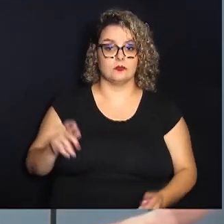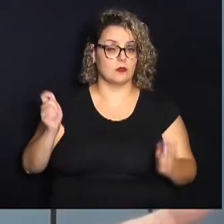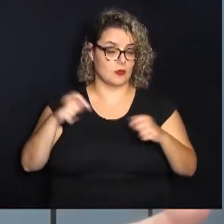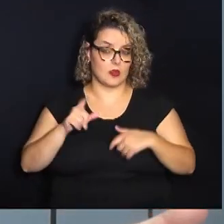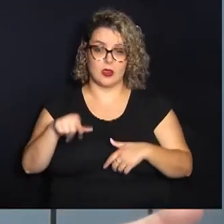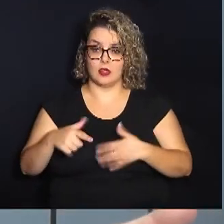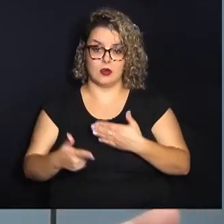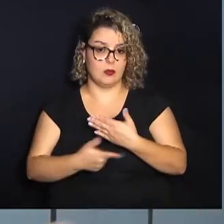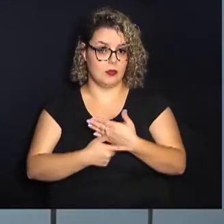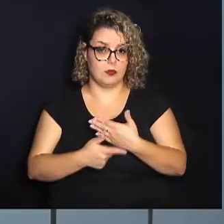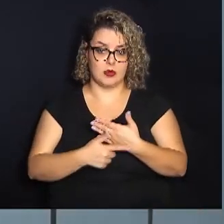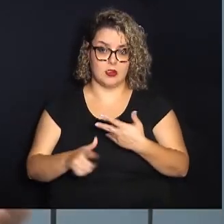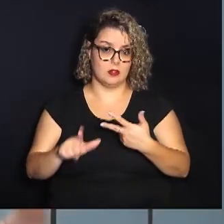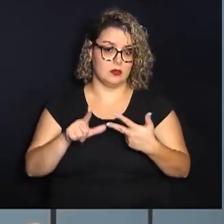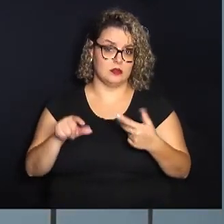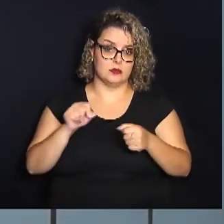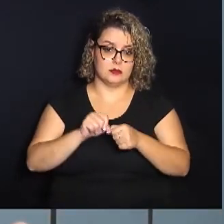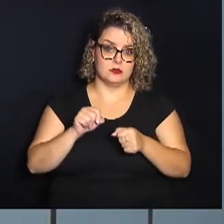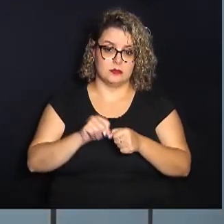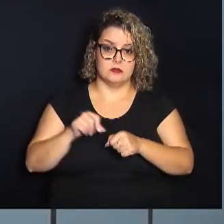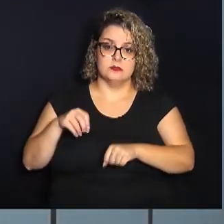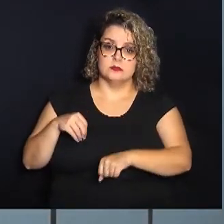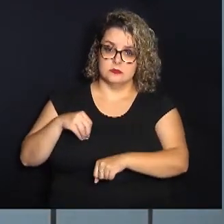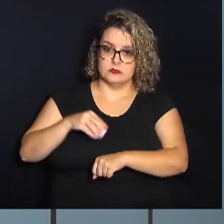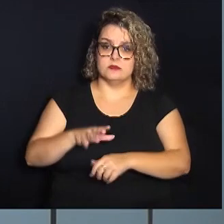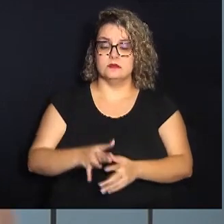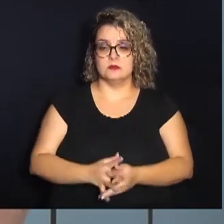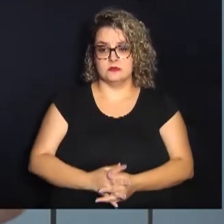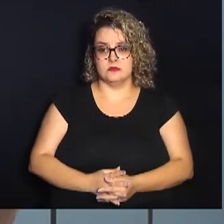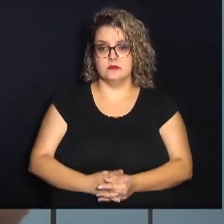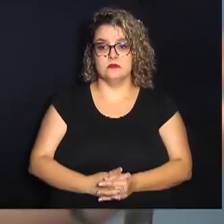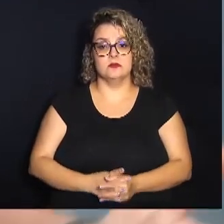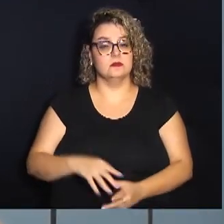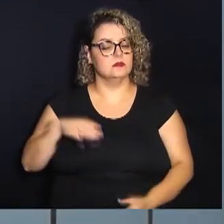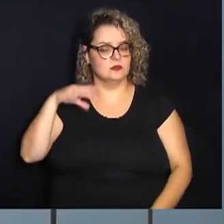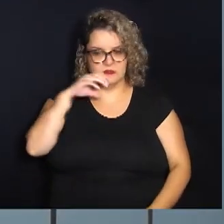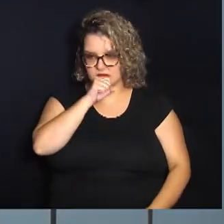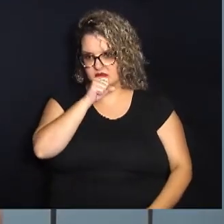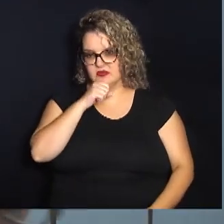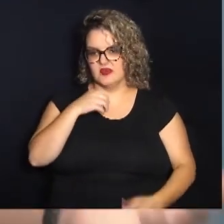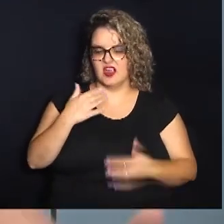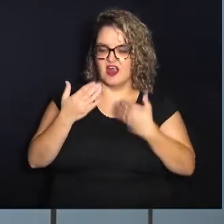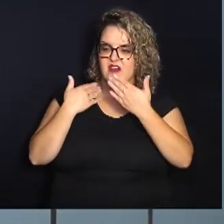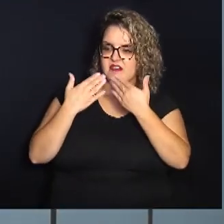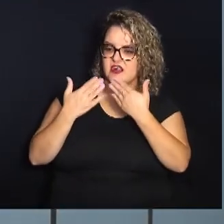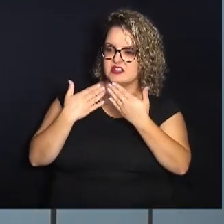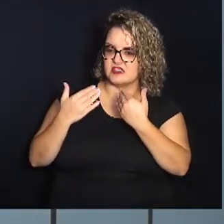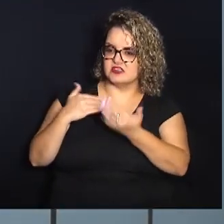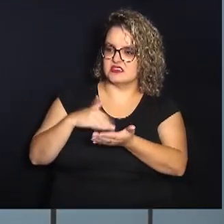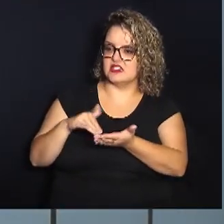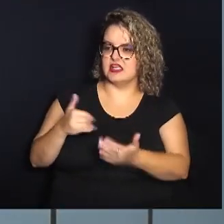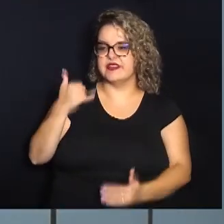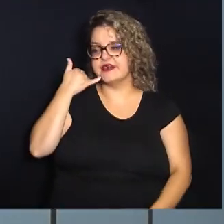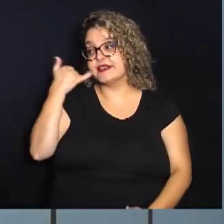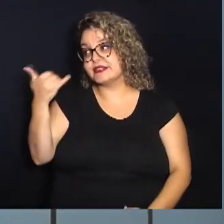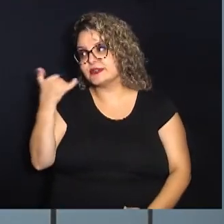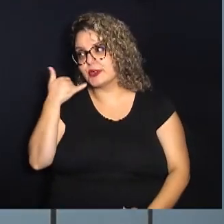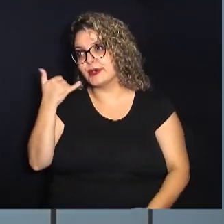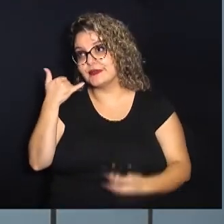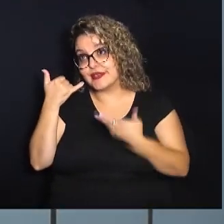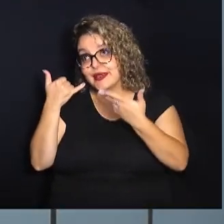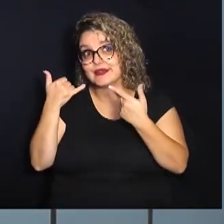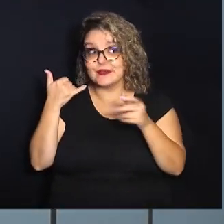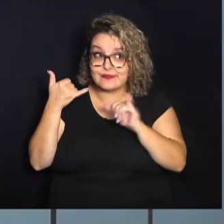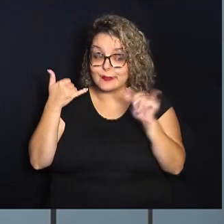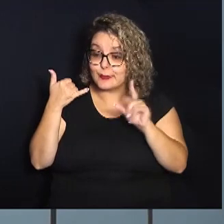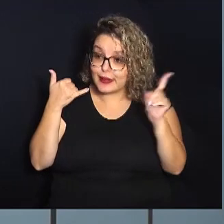legislativo pode fazer. É através de indicação, mais rápido, conversando com o secretário, ligando para o secretário, que eu acho que